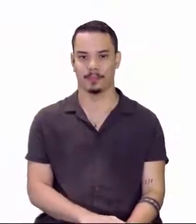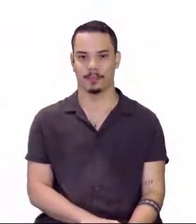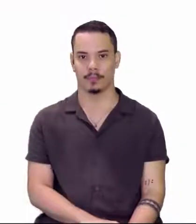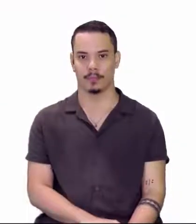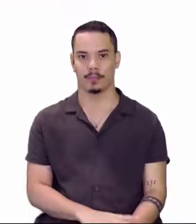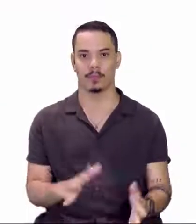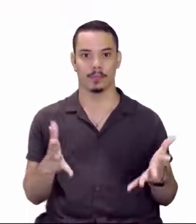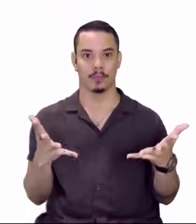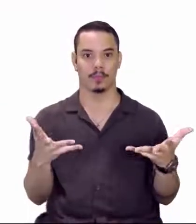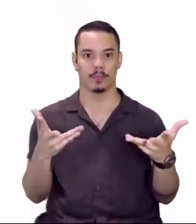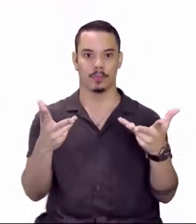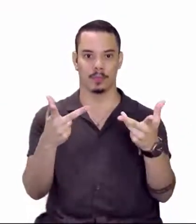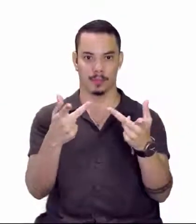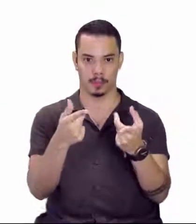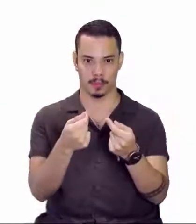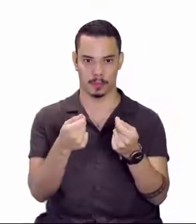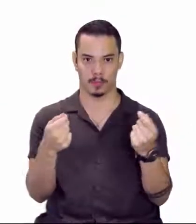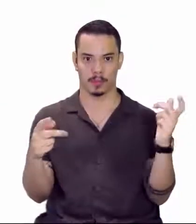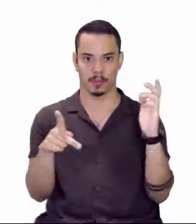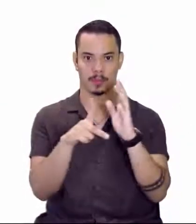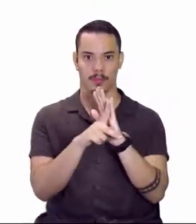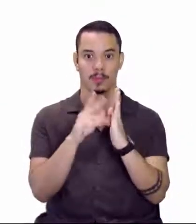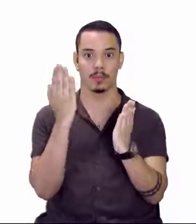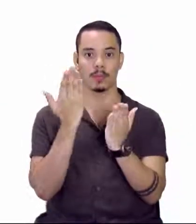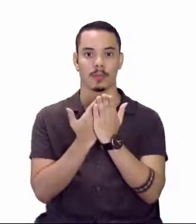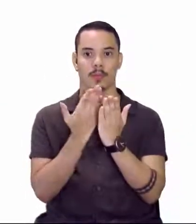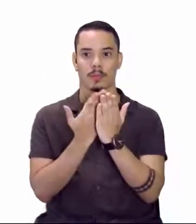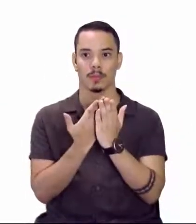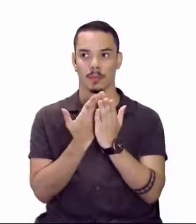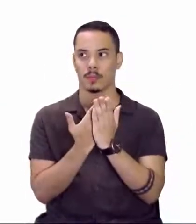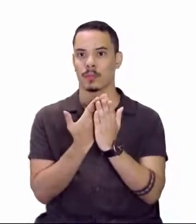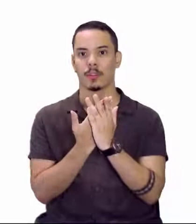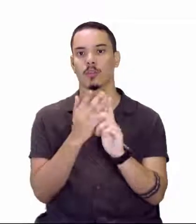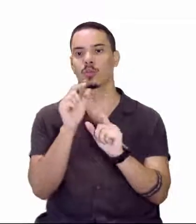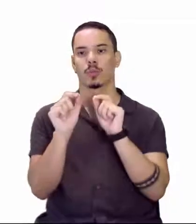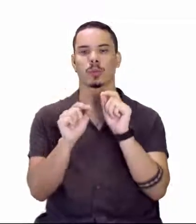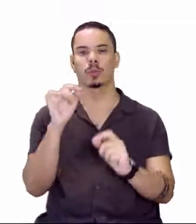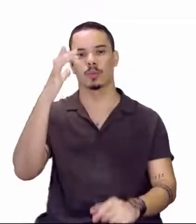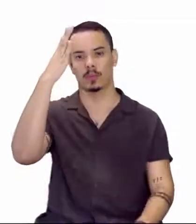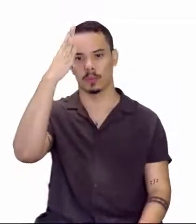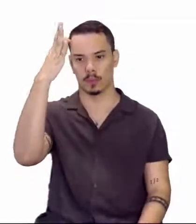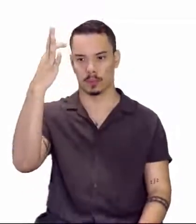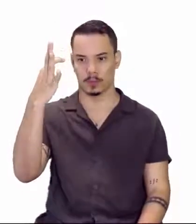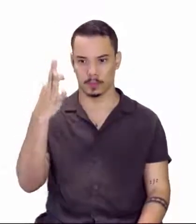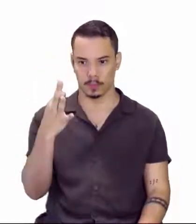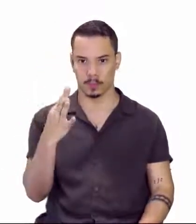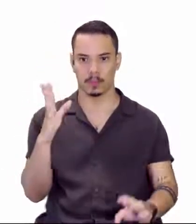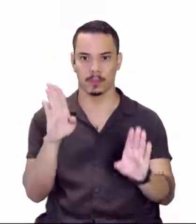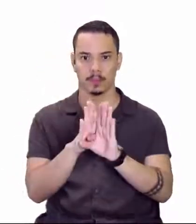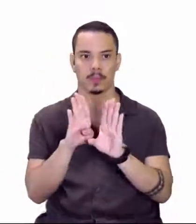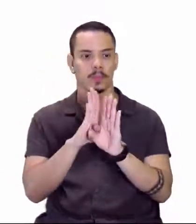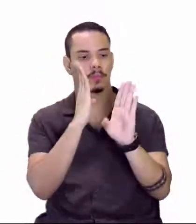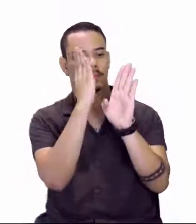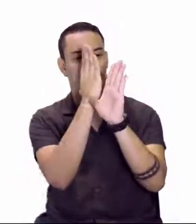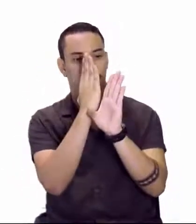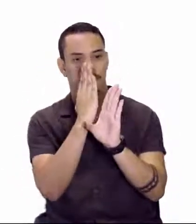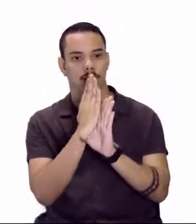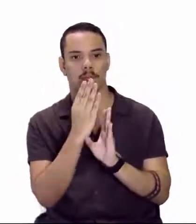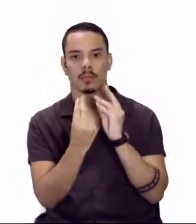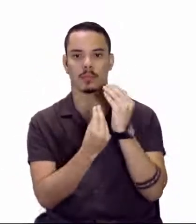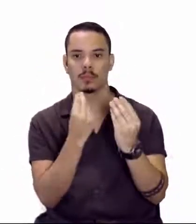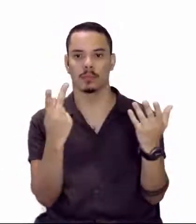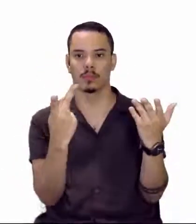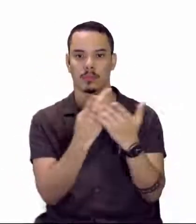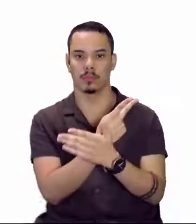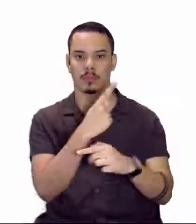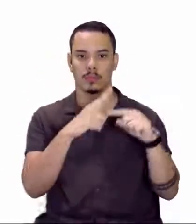A habilidade para esta aula é compreender e identificar a estrutura e